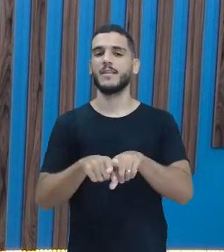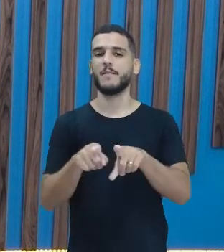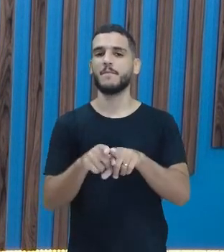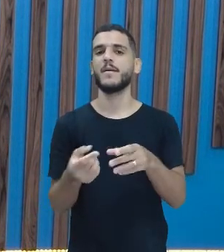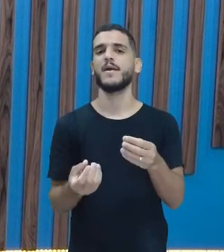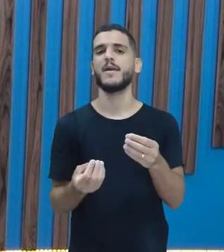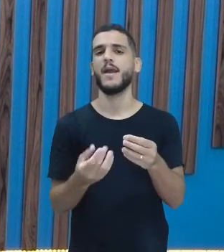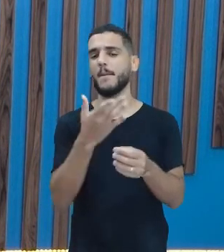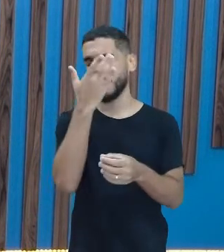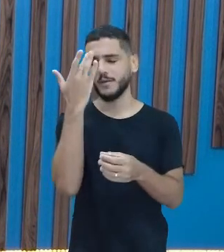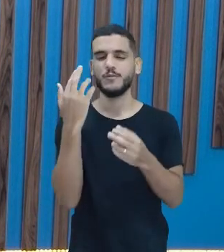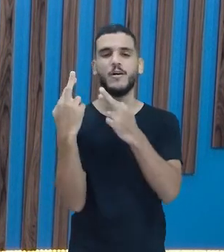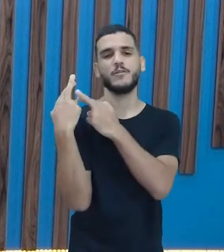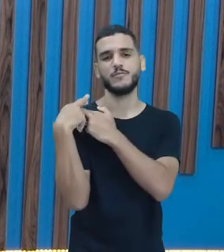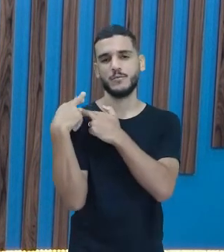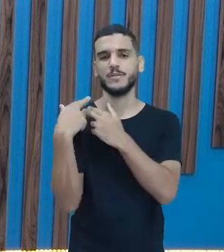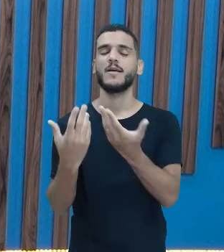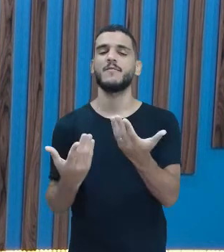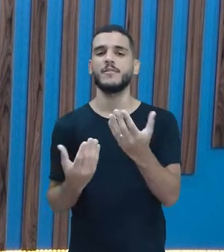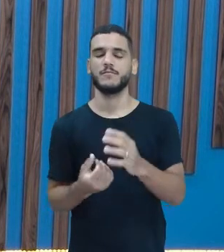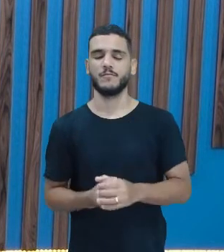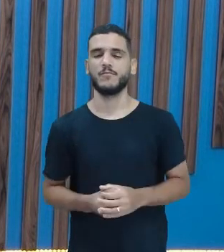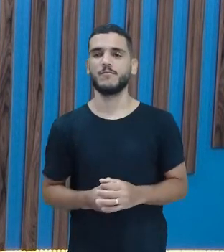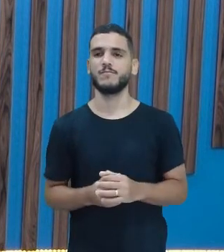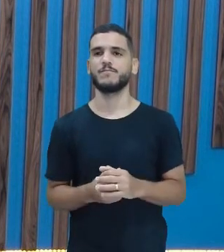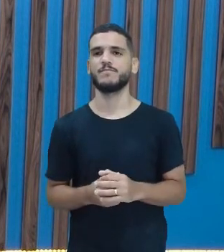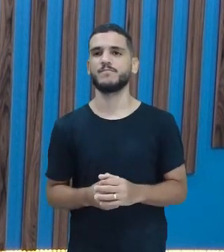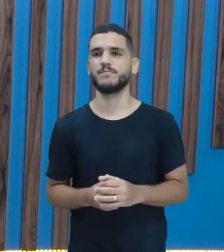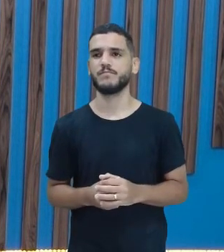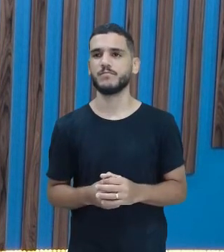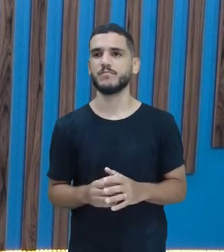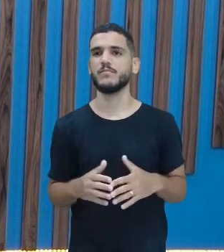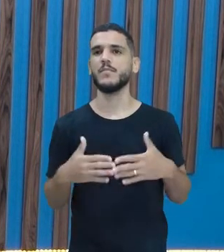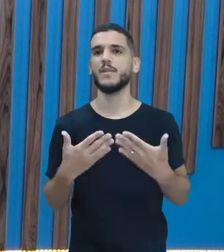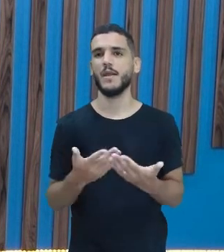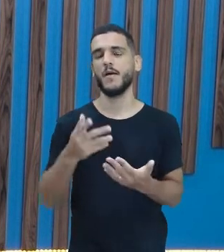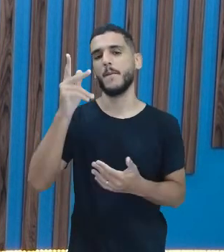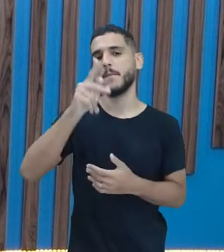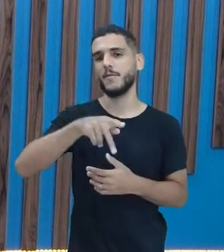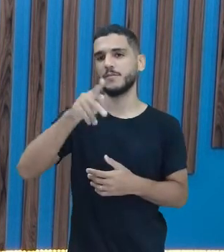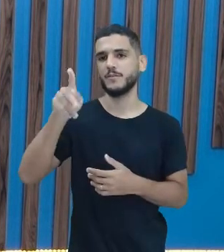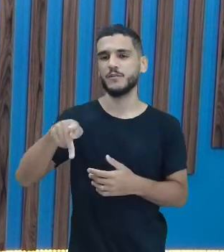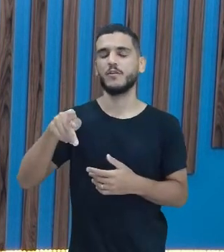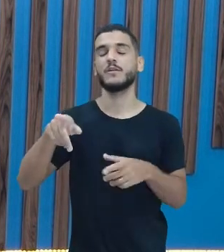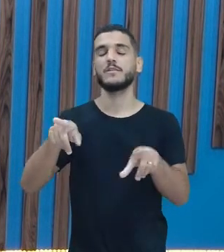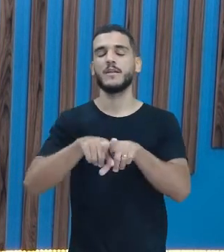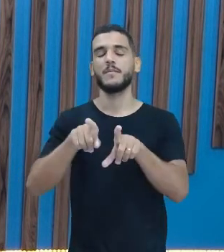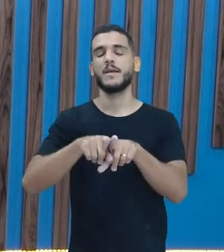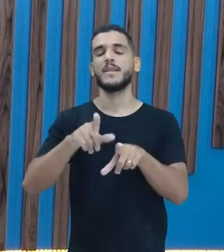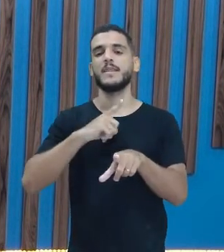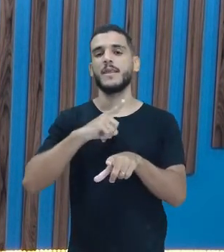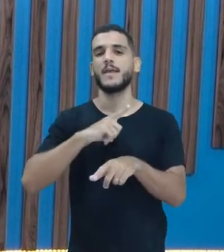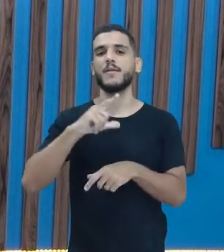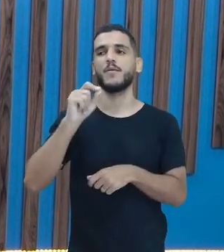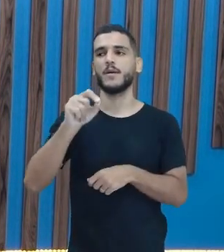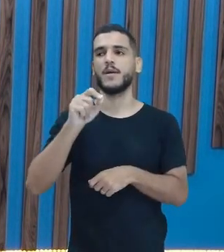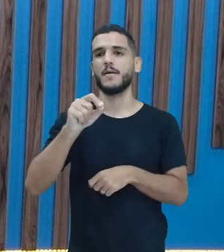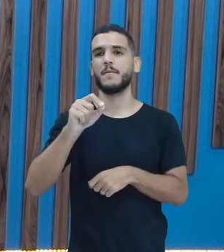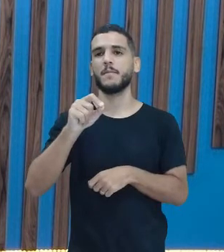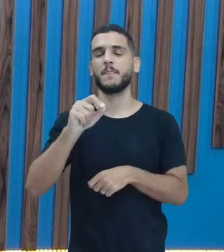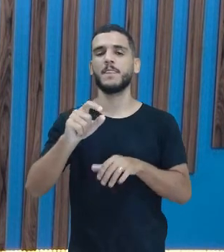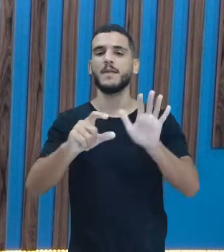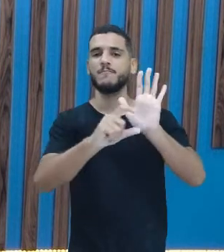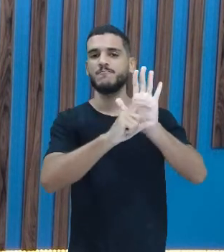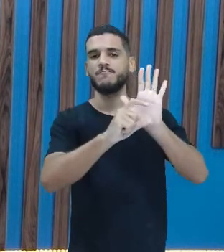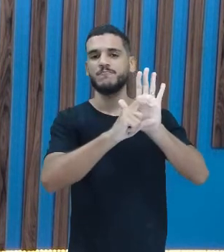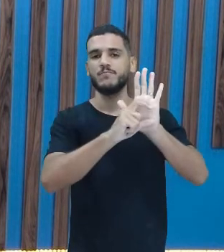foram tiradas as informações, tá certo? Para os professores, temos aí a sugestão de vocês mexerem aí nesse template, usar para a